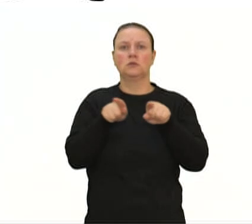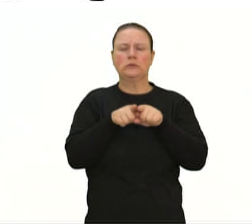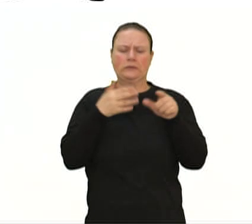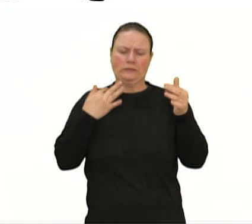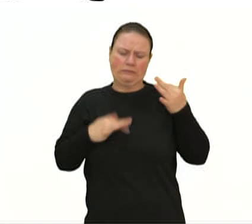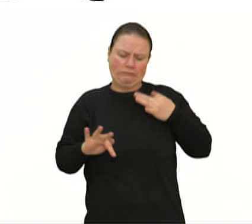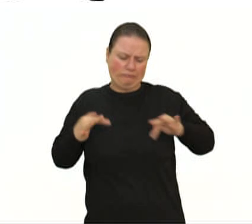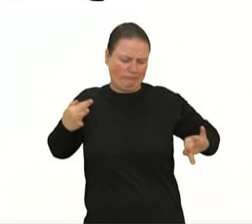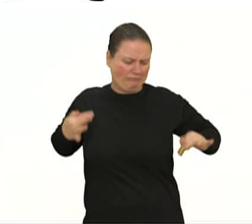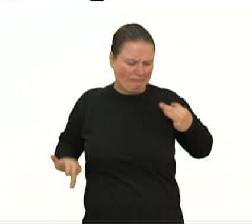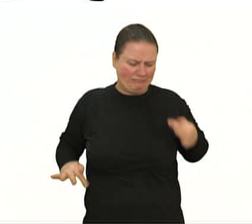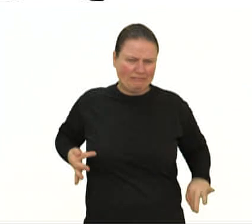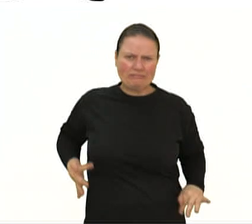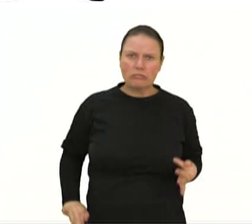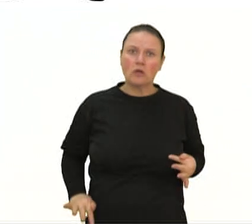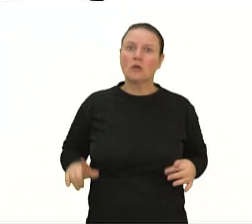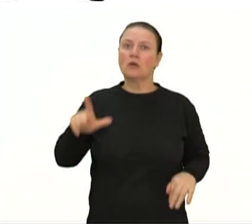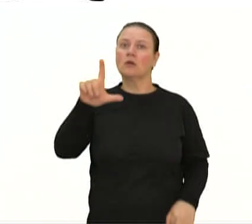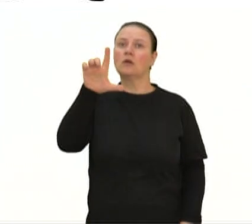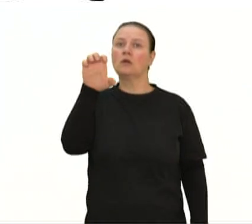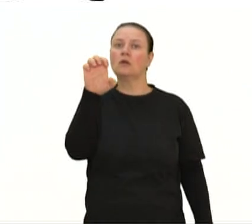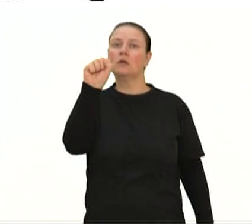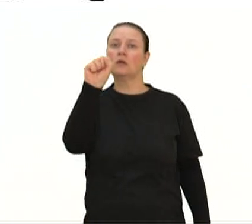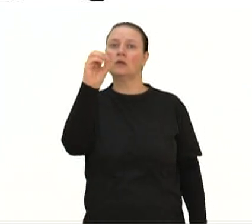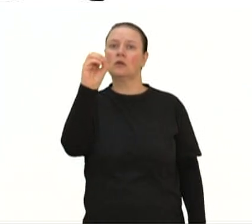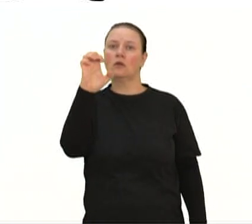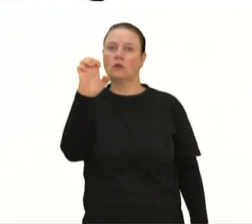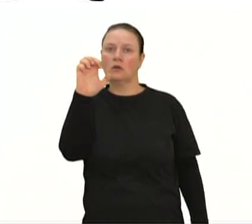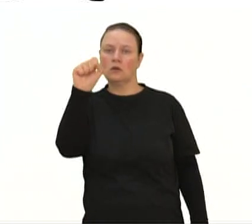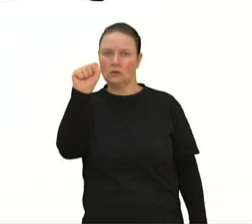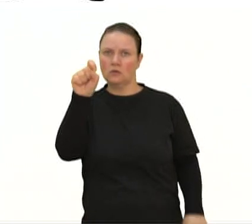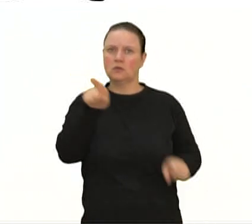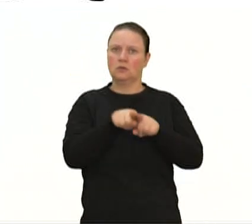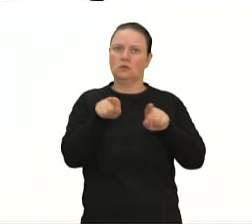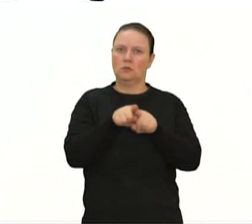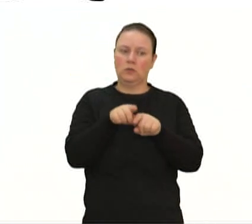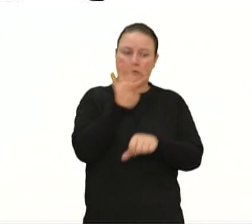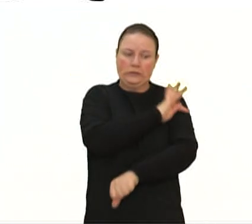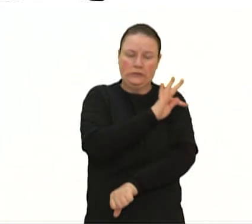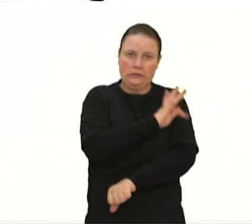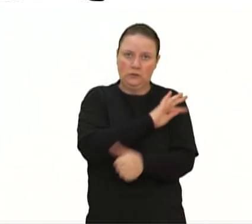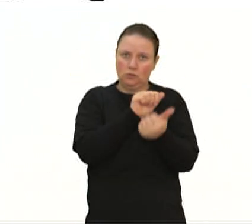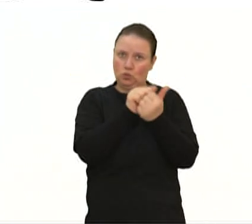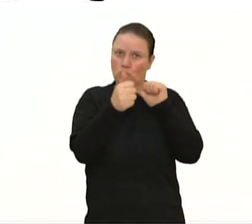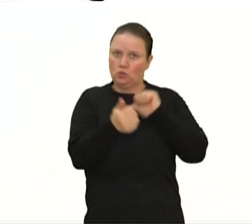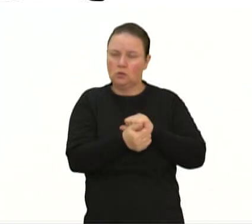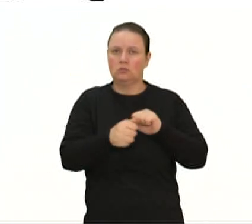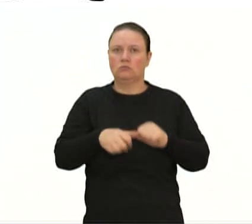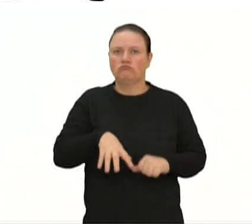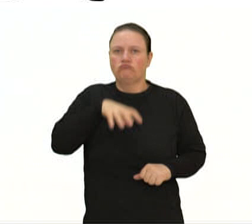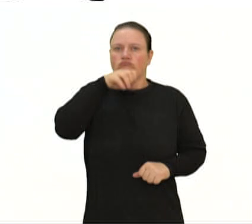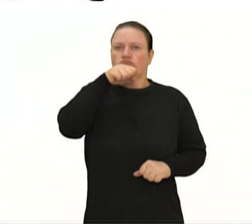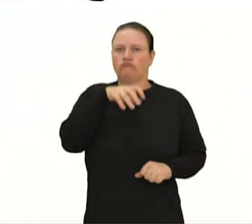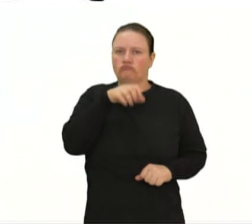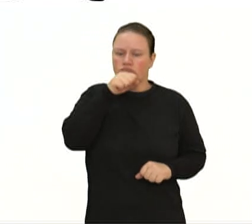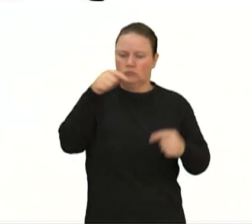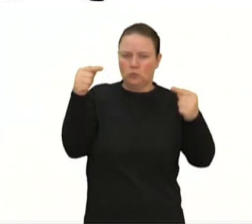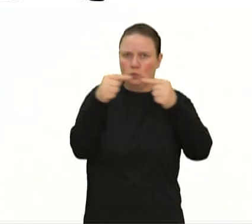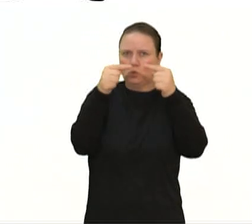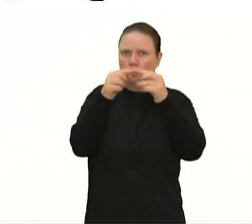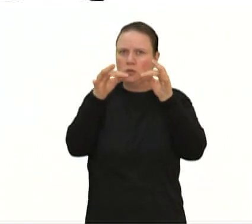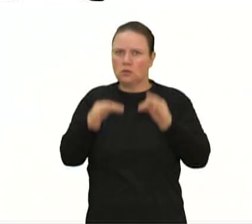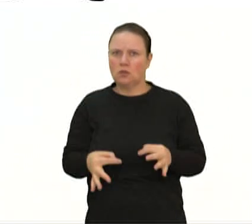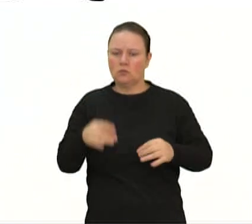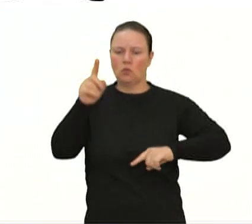lesões, a execução de técnicas adequadas, supervisão de profissionais, respiração adequada, manutenção